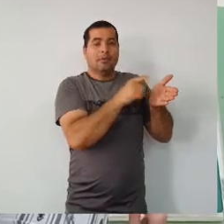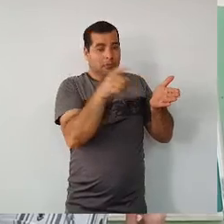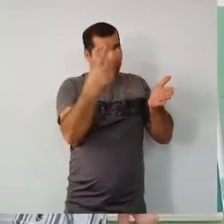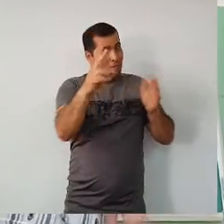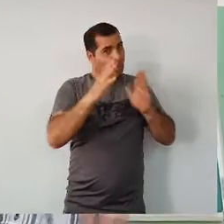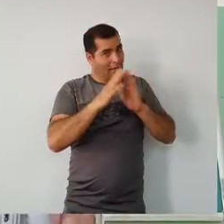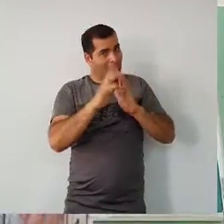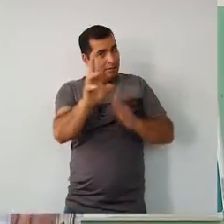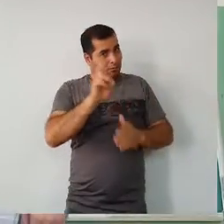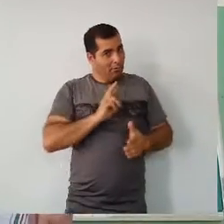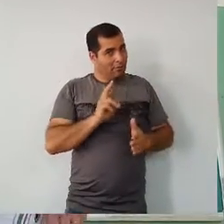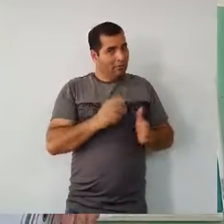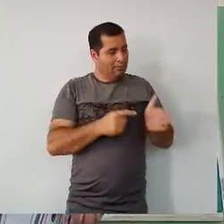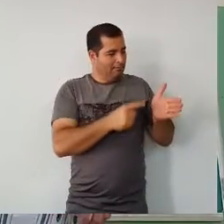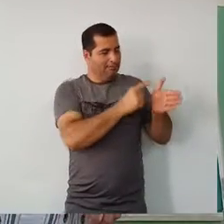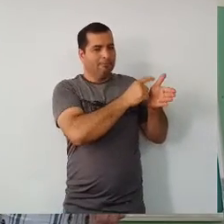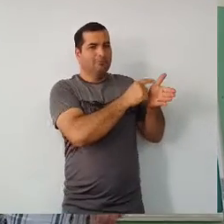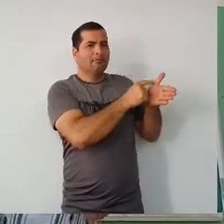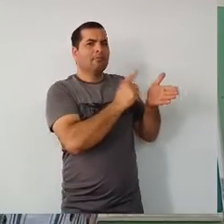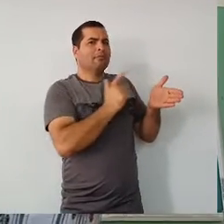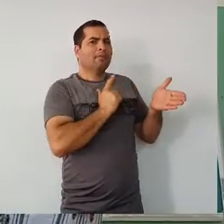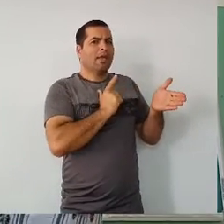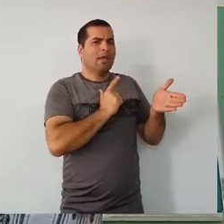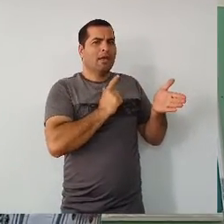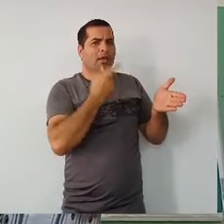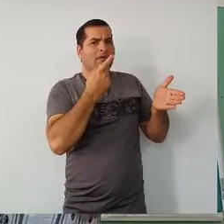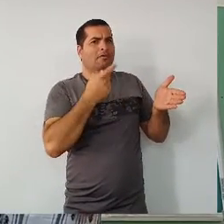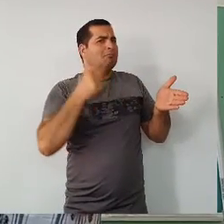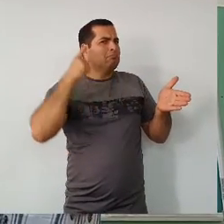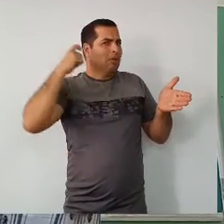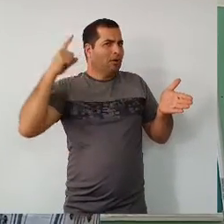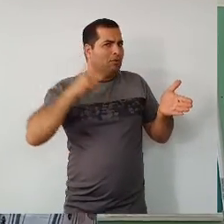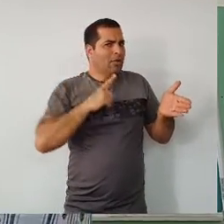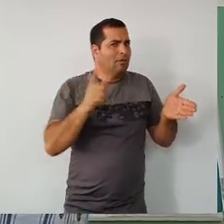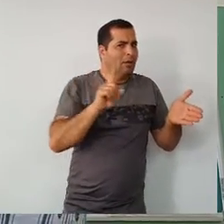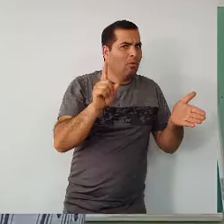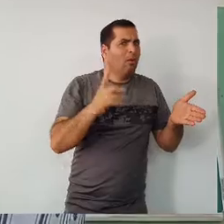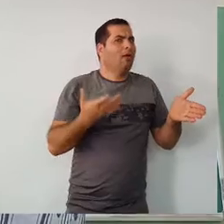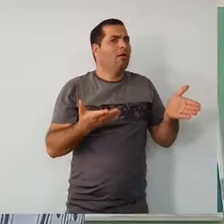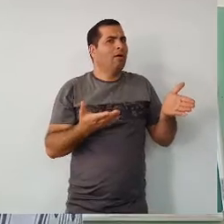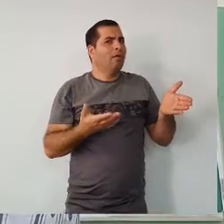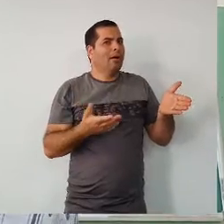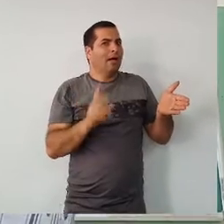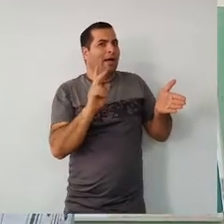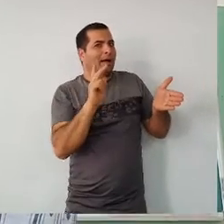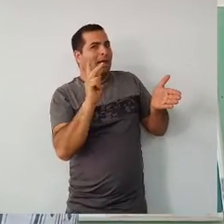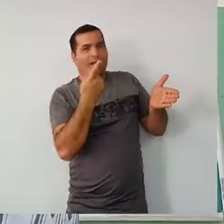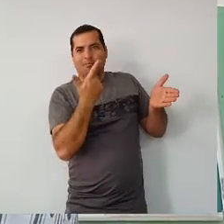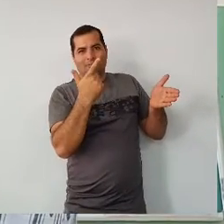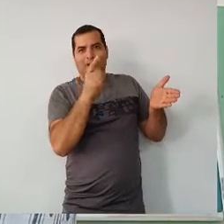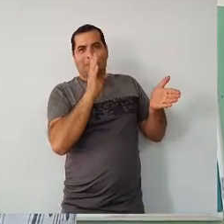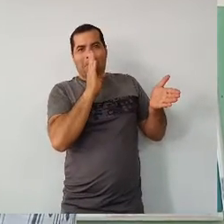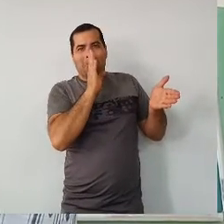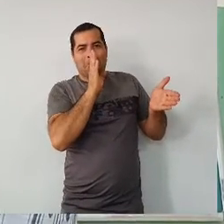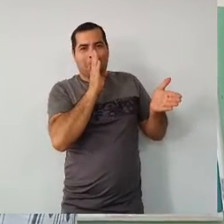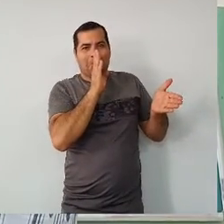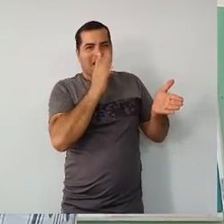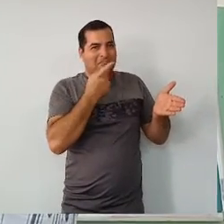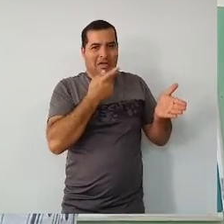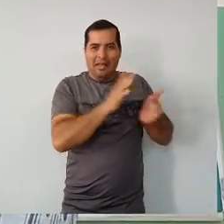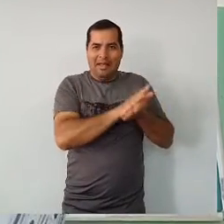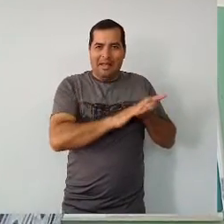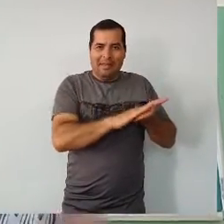Responda aí na sua casa. Essa letra tem som? Lembra? A letra H não